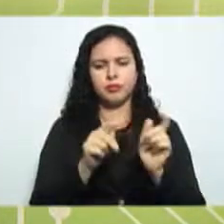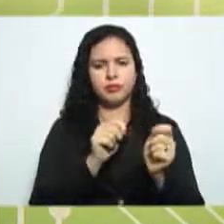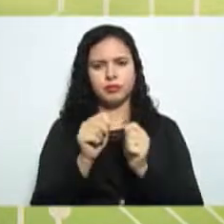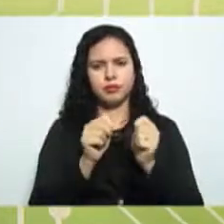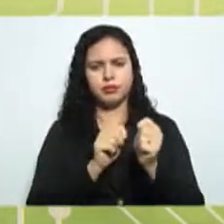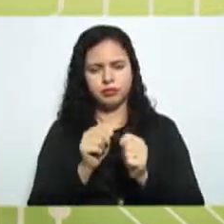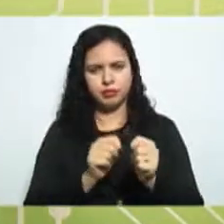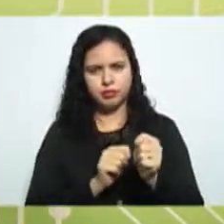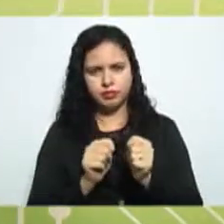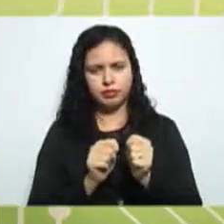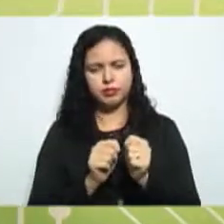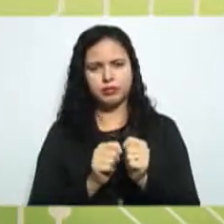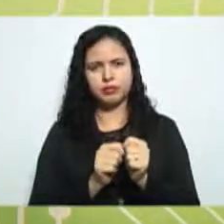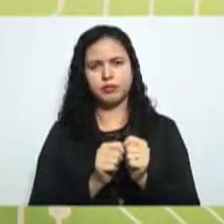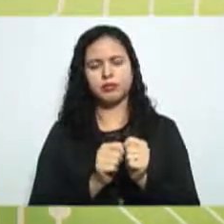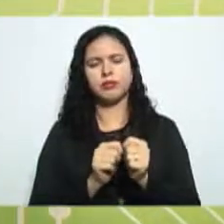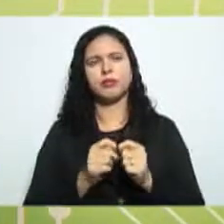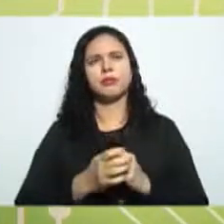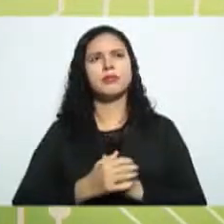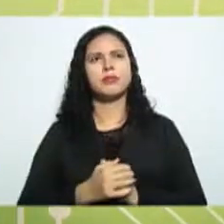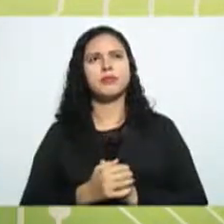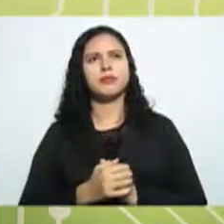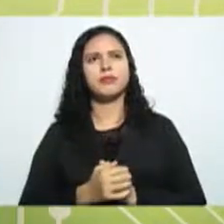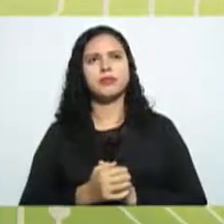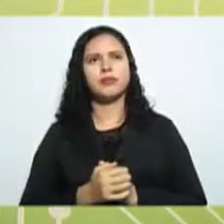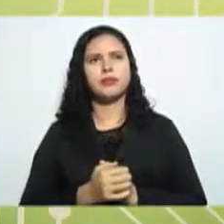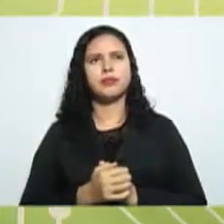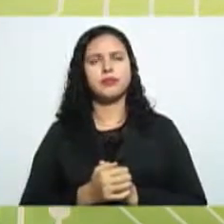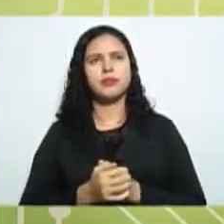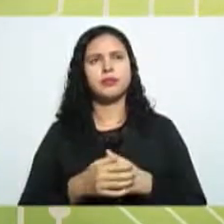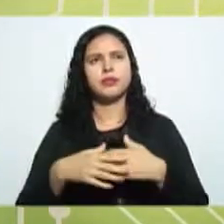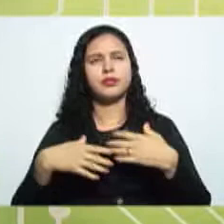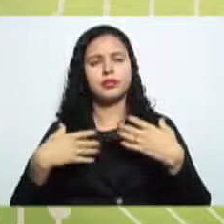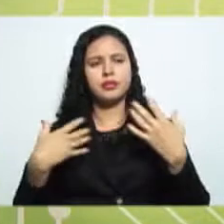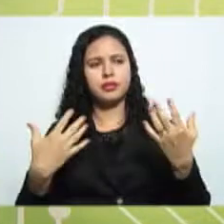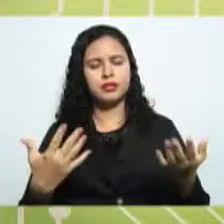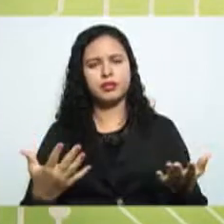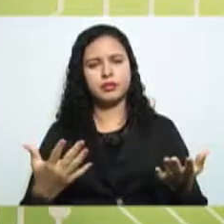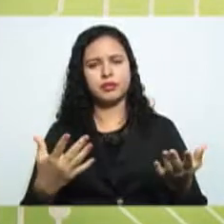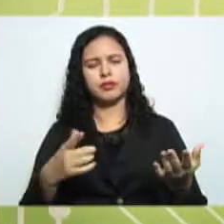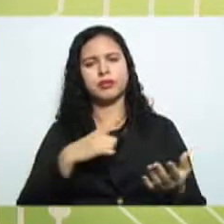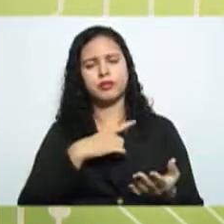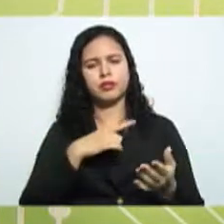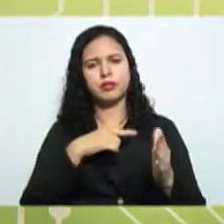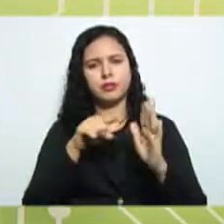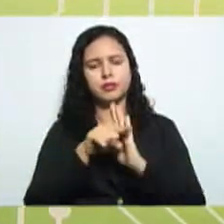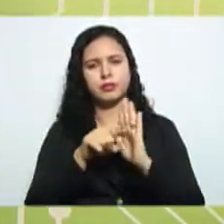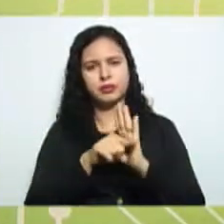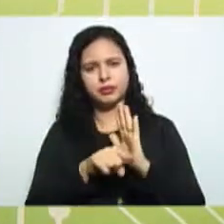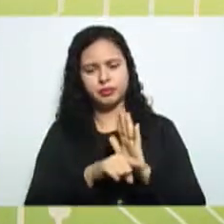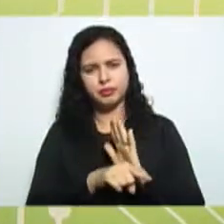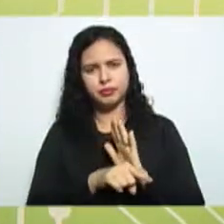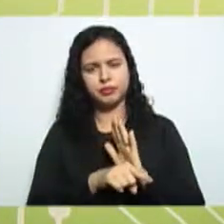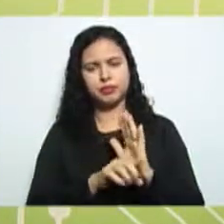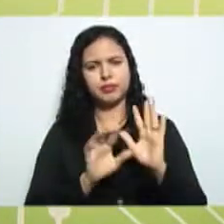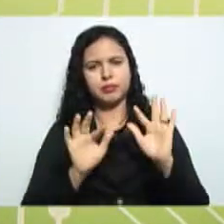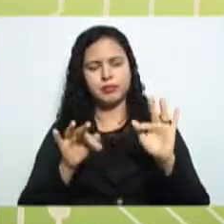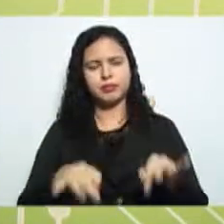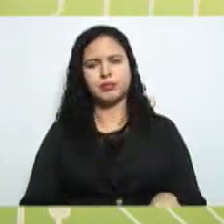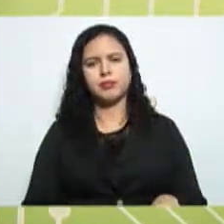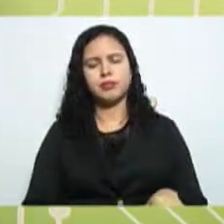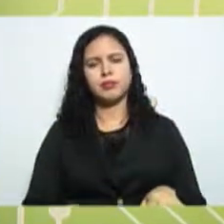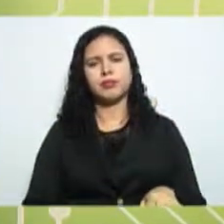são produzidos com recursos produtivos. Nós guardamos as nossas 2 últimas perguntas dissertativas para o final da